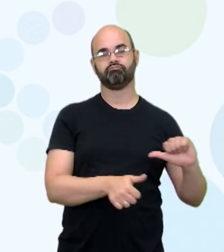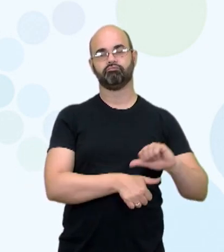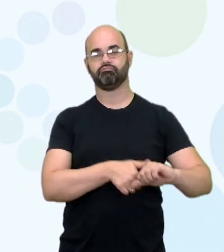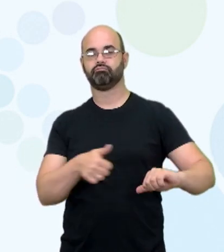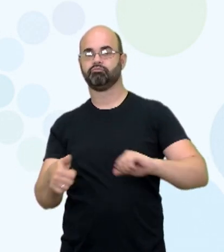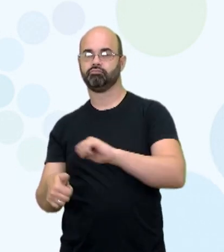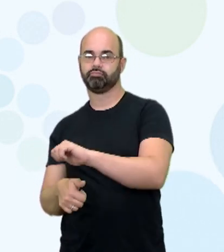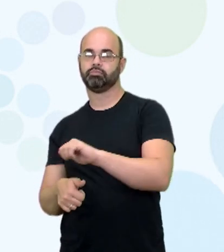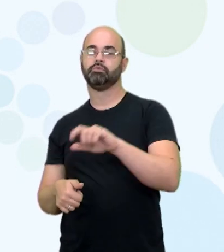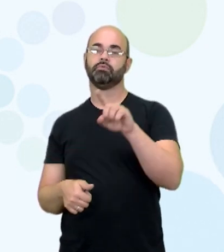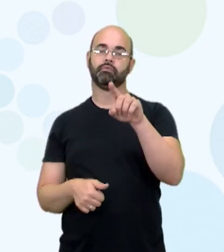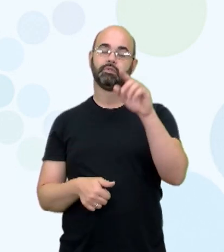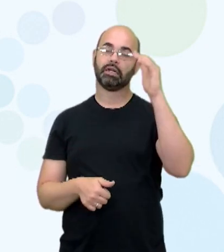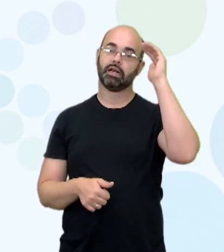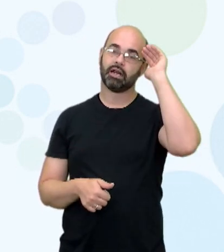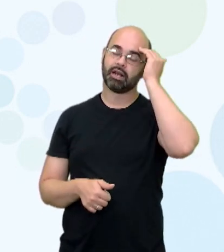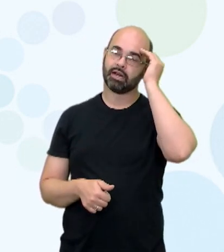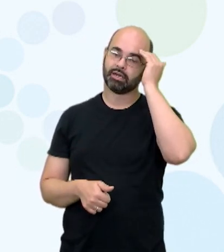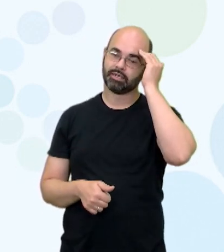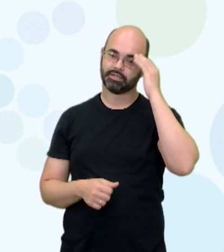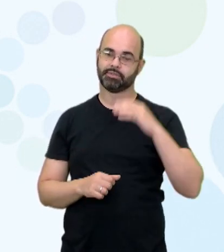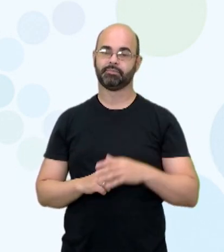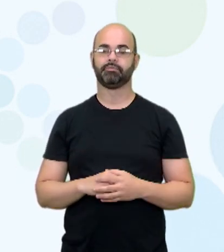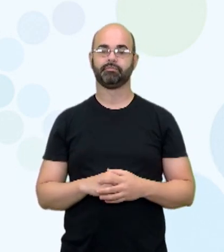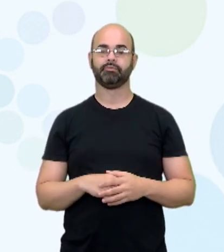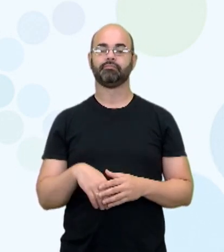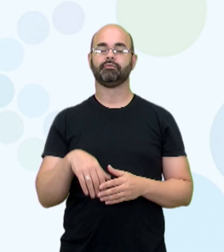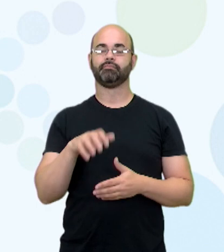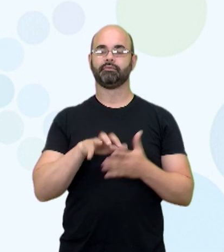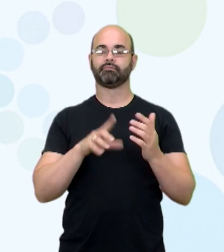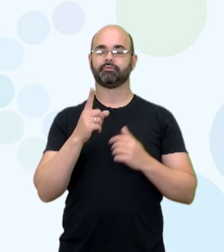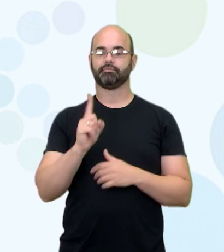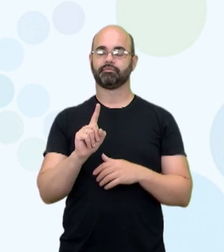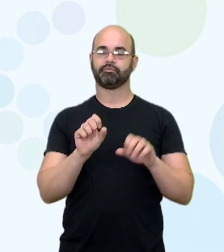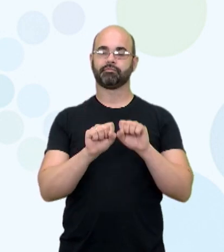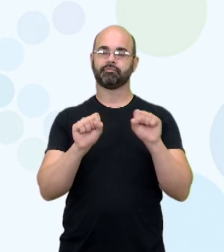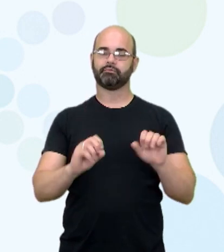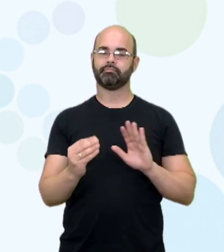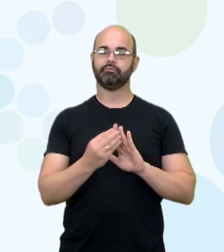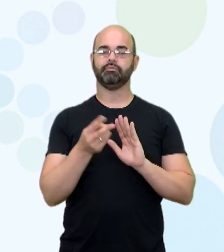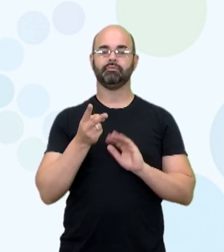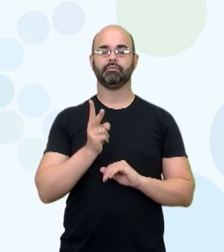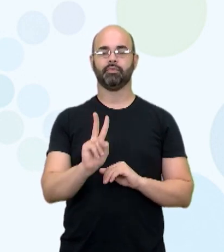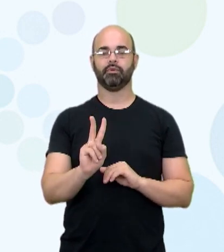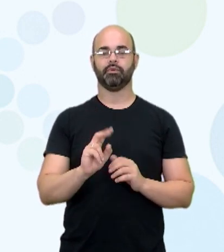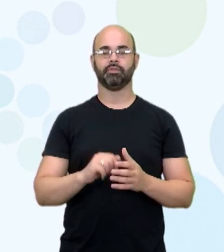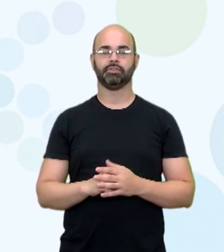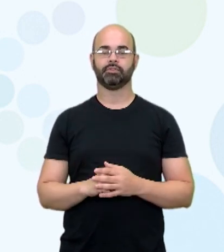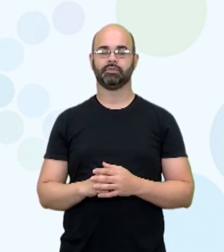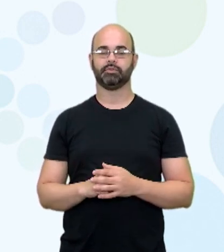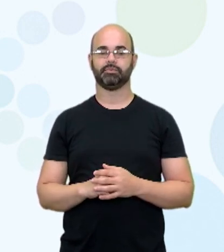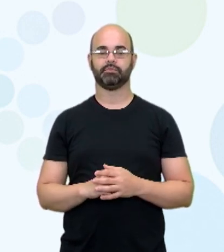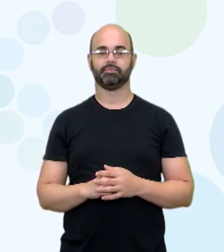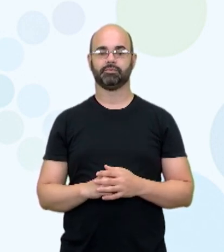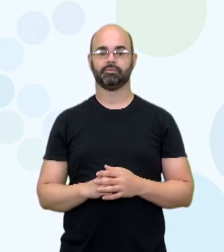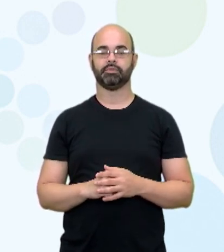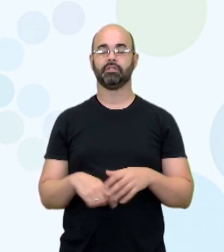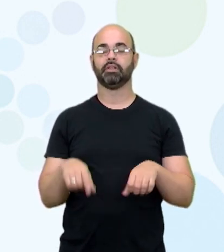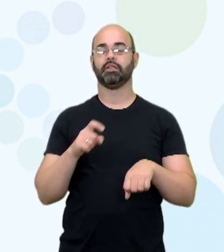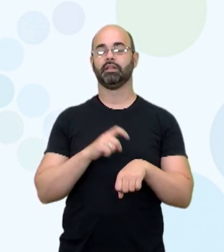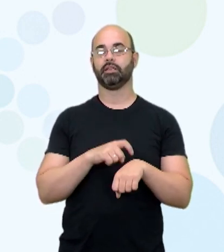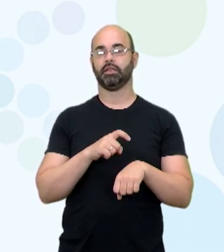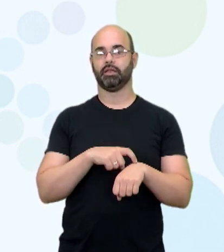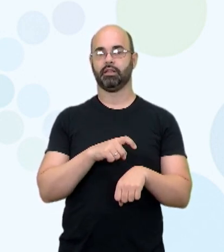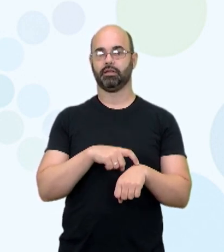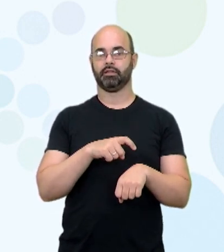da atividade 1 e da sistematização 2. E o tema aí que é proposto na atividade é o tempo geológico